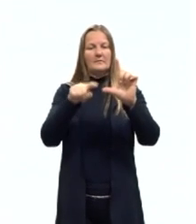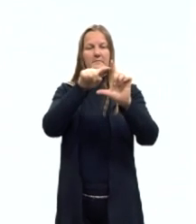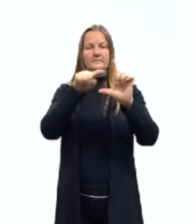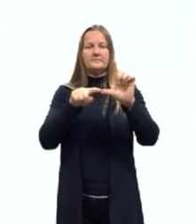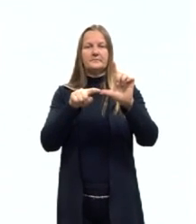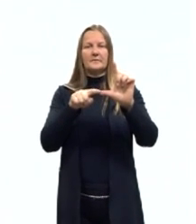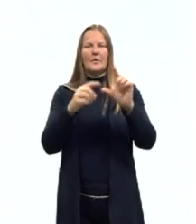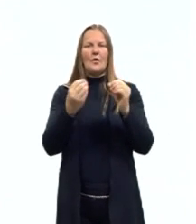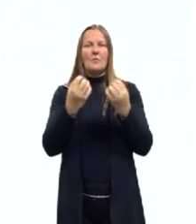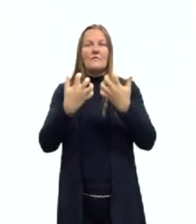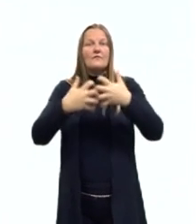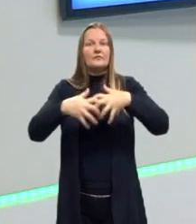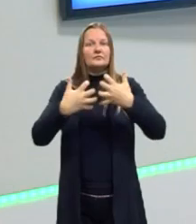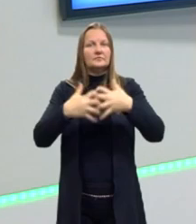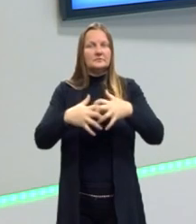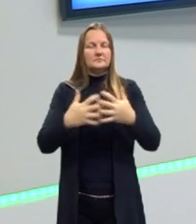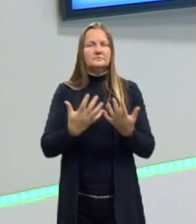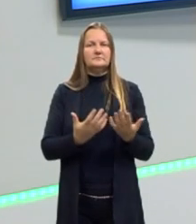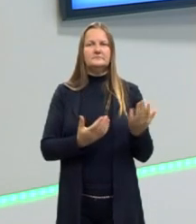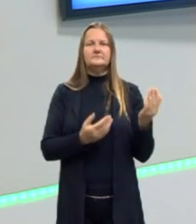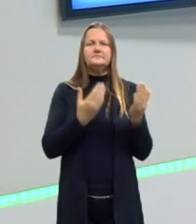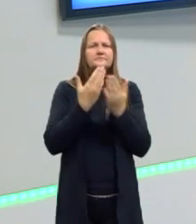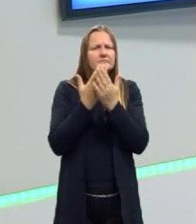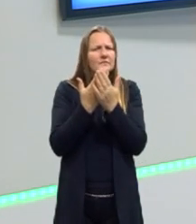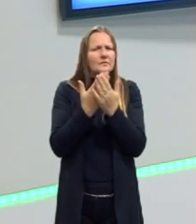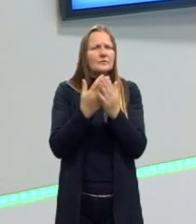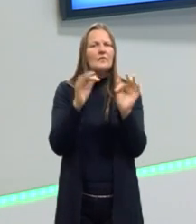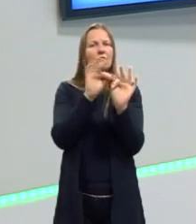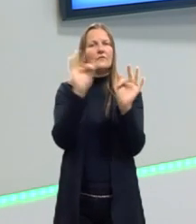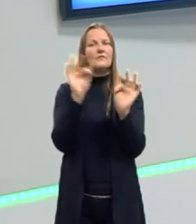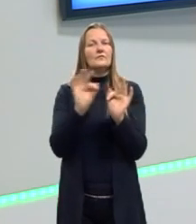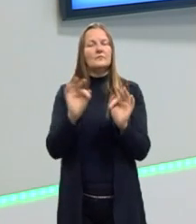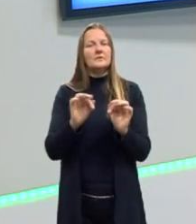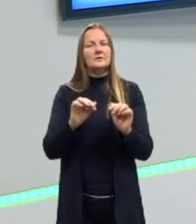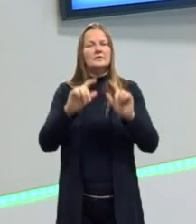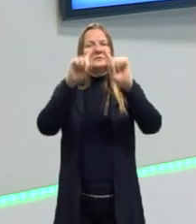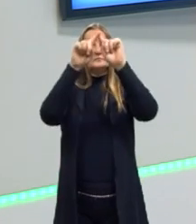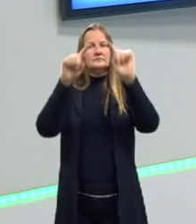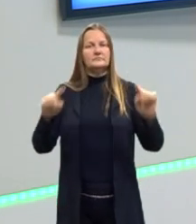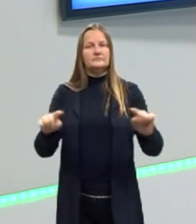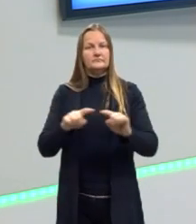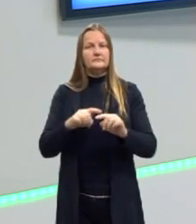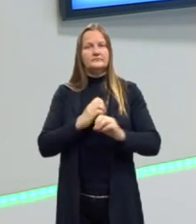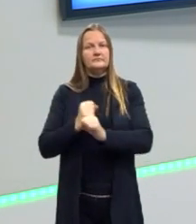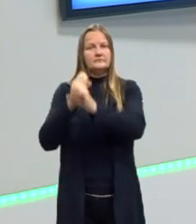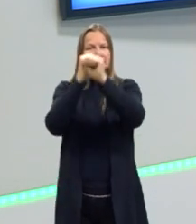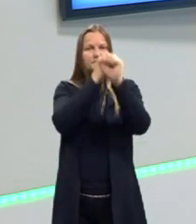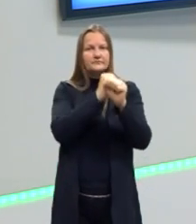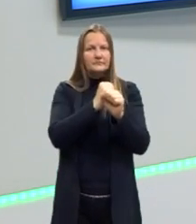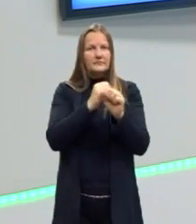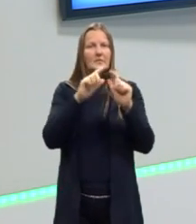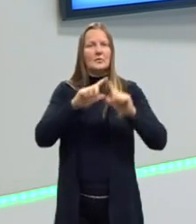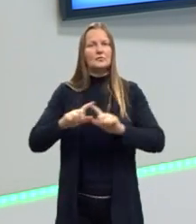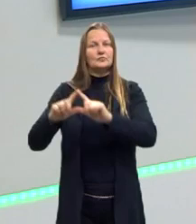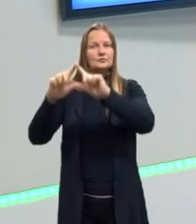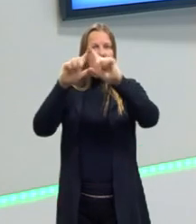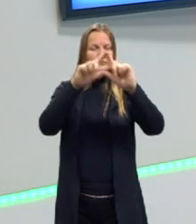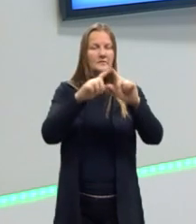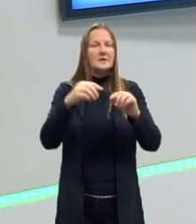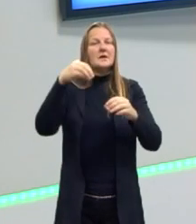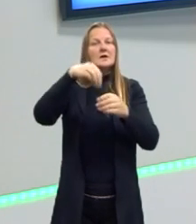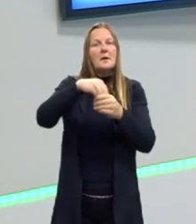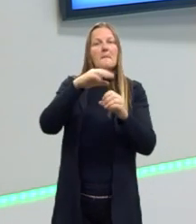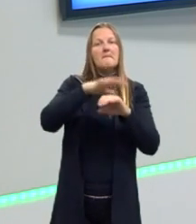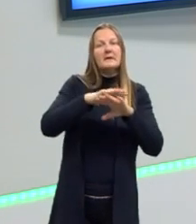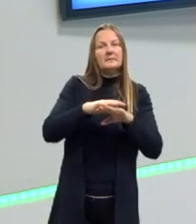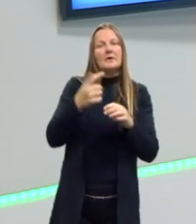seu comportamento então o estudo das funções trigonométricas estão presentes não somente na matemática mas